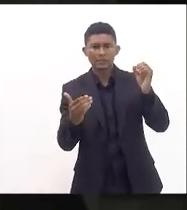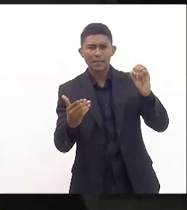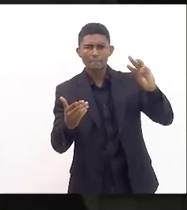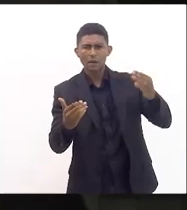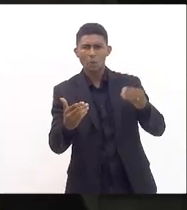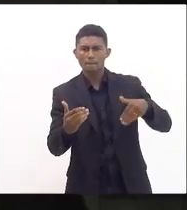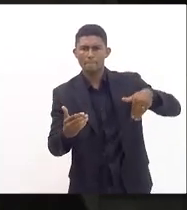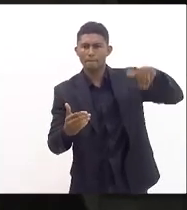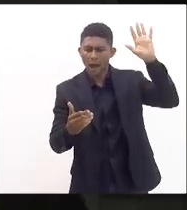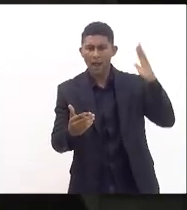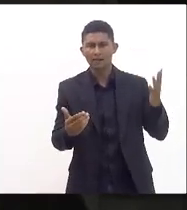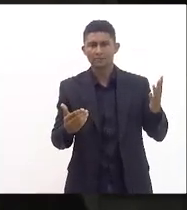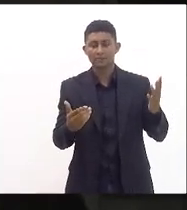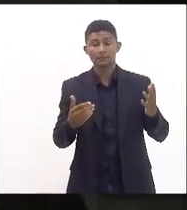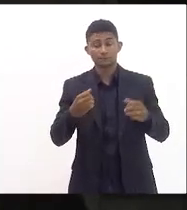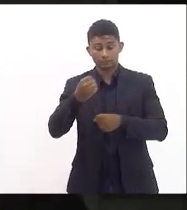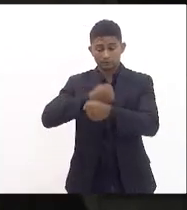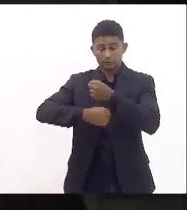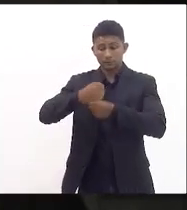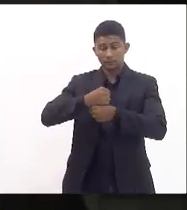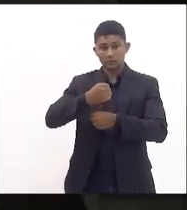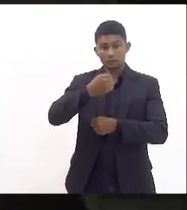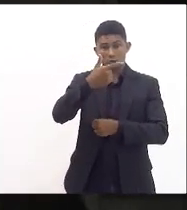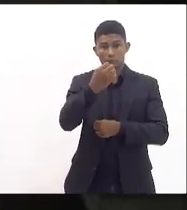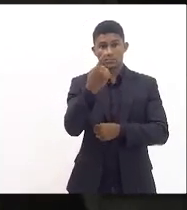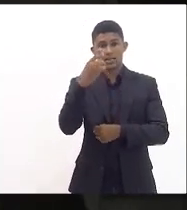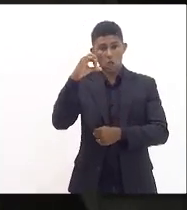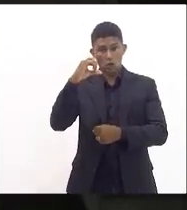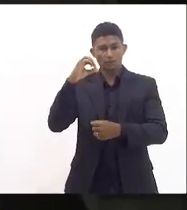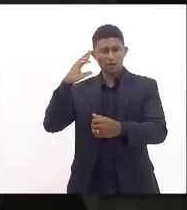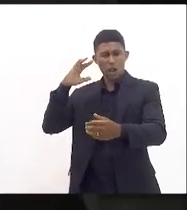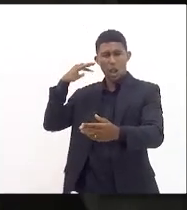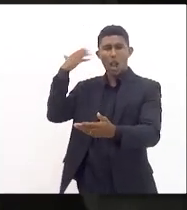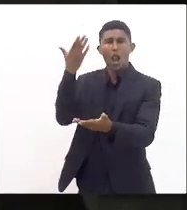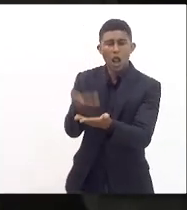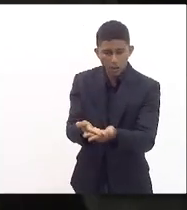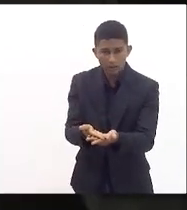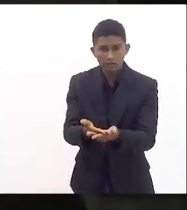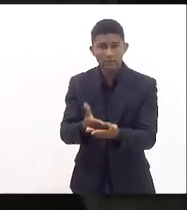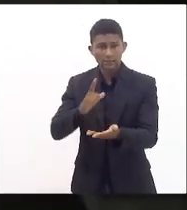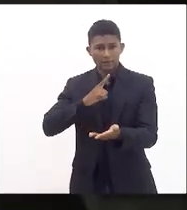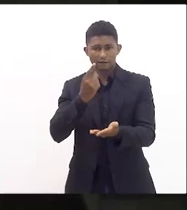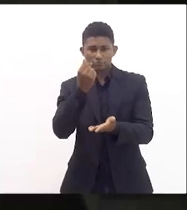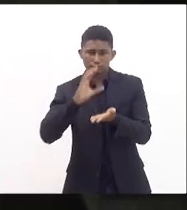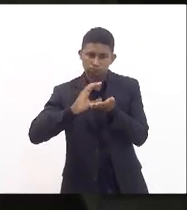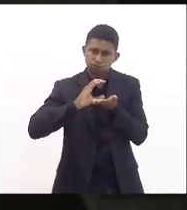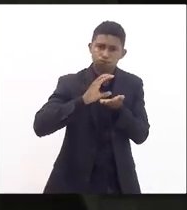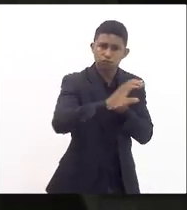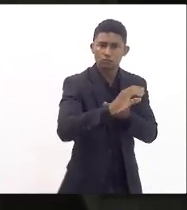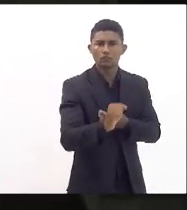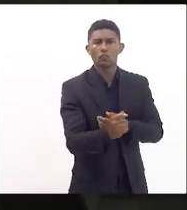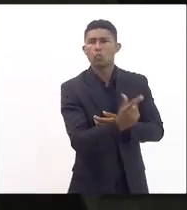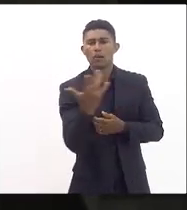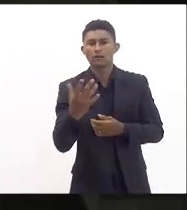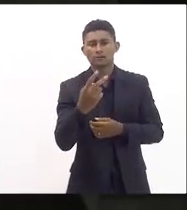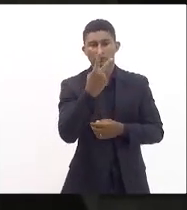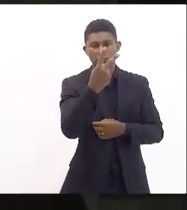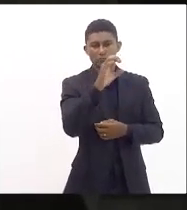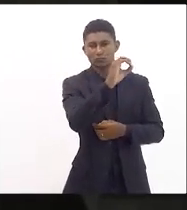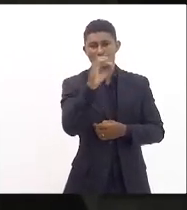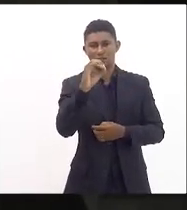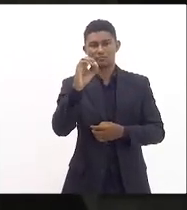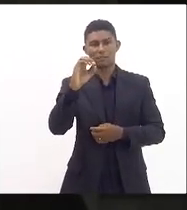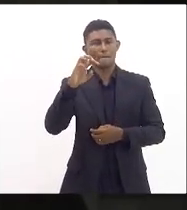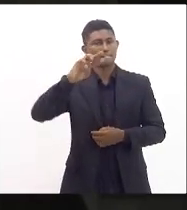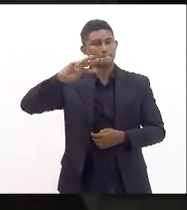de 200 milhões investidos pelo ente estadual no cofinanciamento da RAPS, que me parece fundamental, sobretudo neste